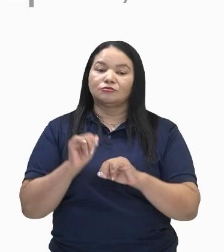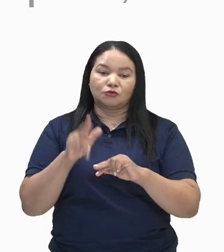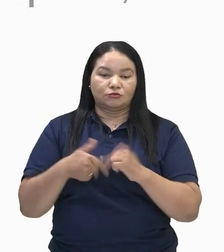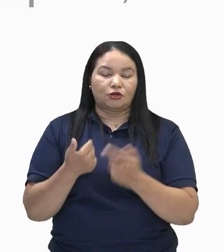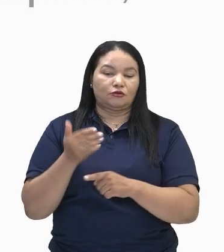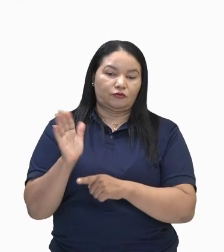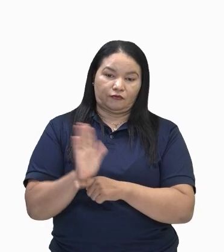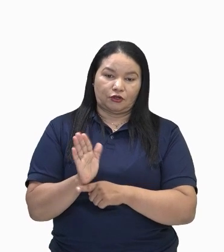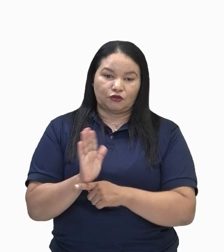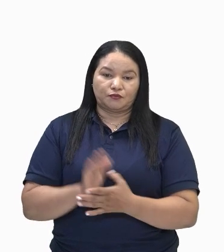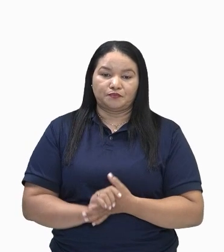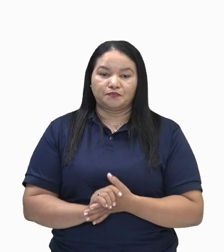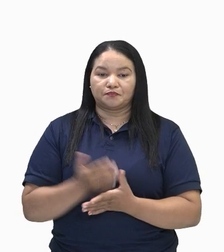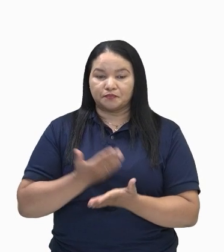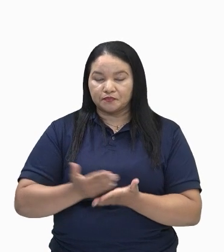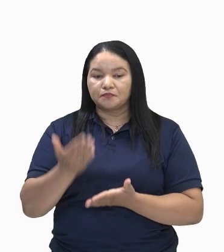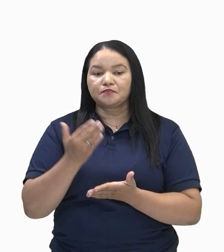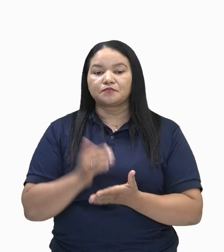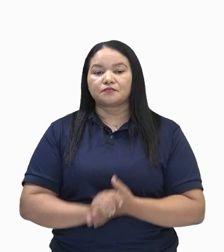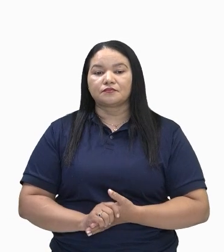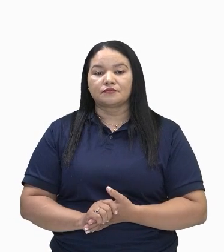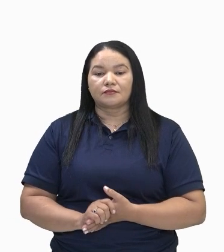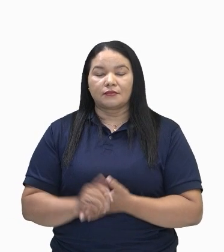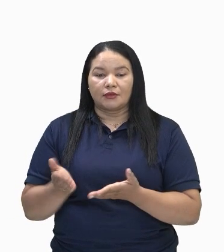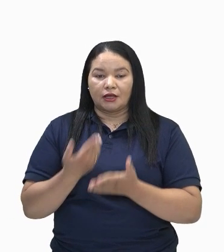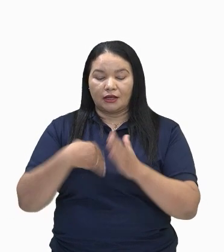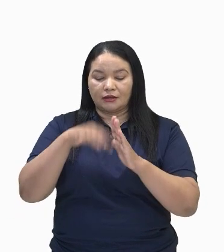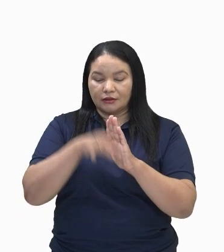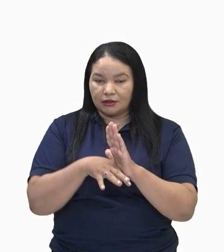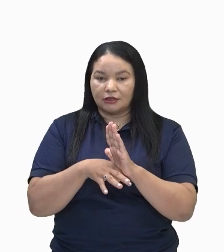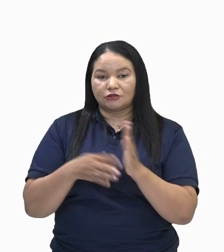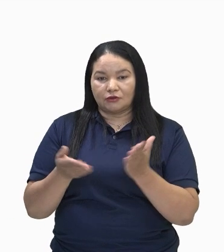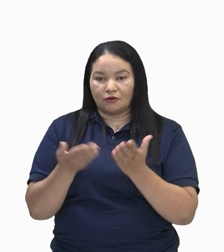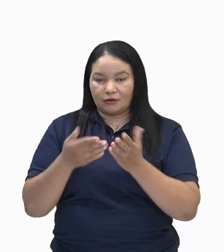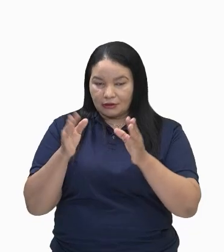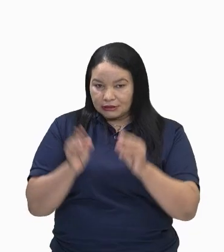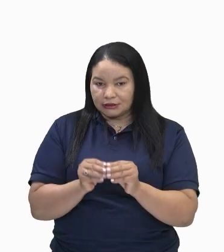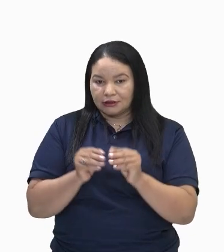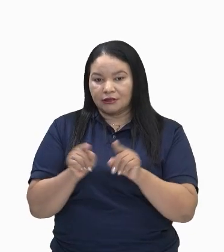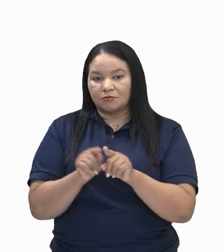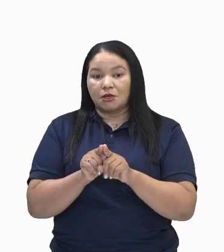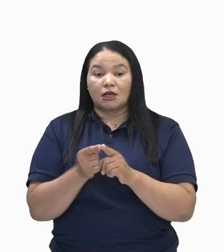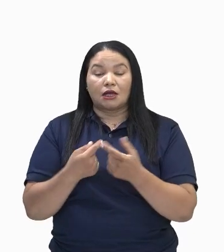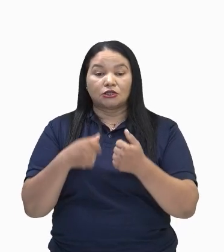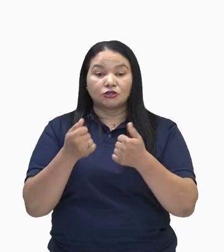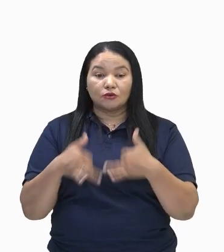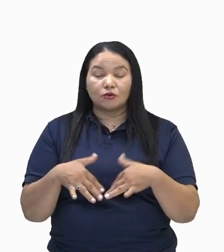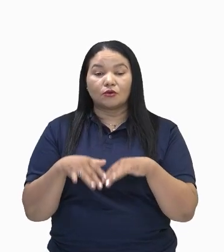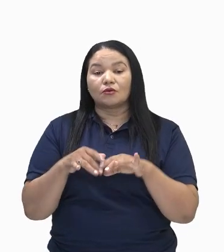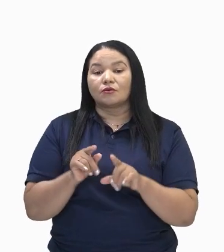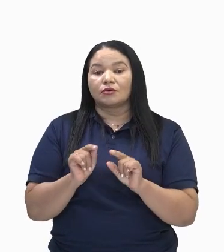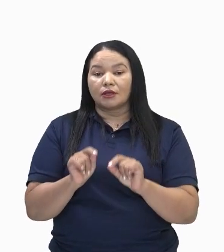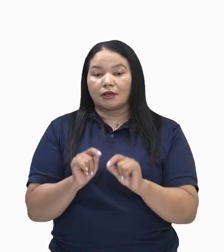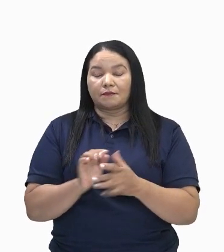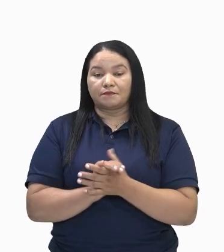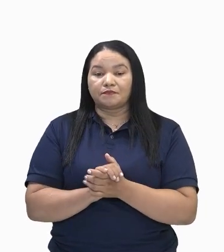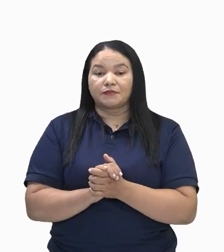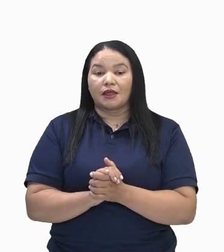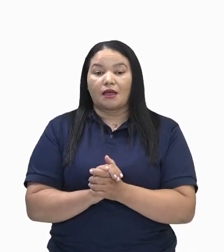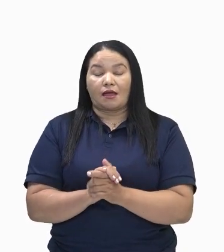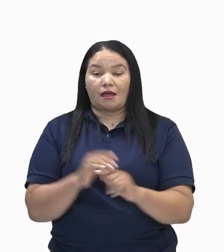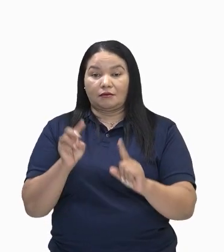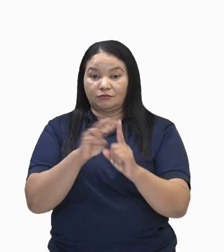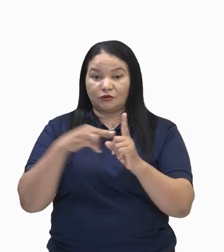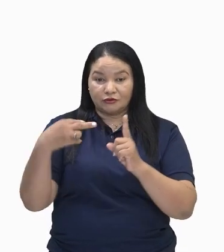ok? Avançando então com a resenha, com o texto, que é uma resenha. A escolha de contar a história pelo ponto de vista de uma garrafa